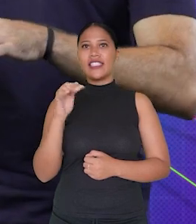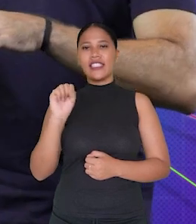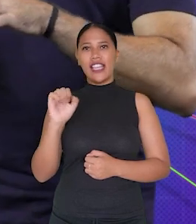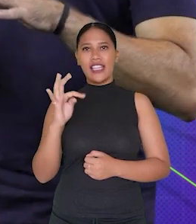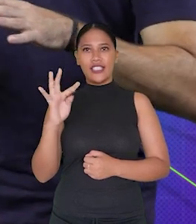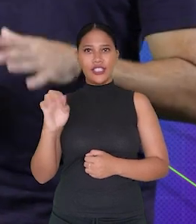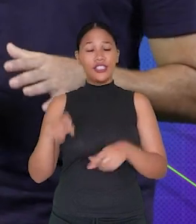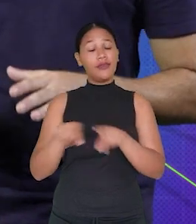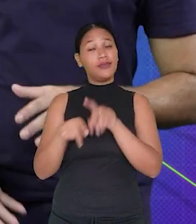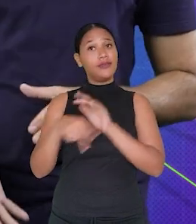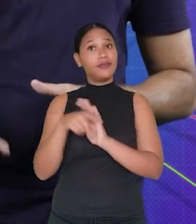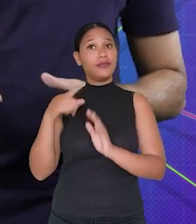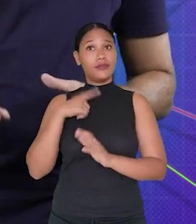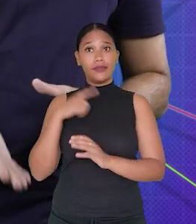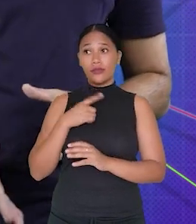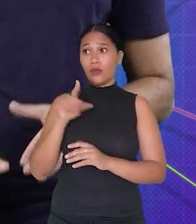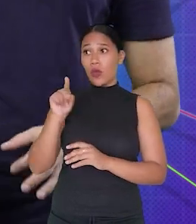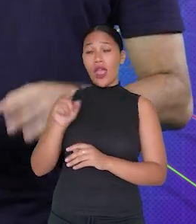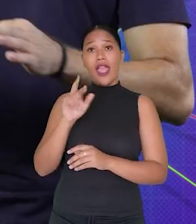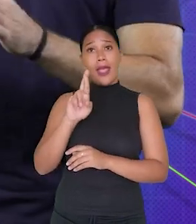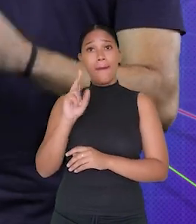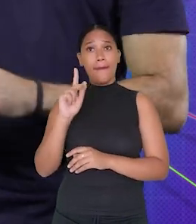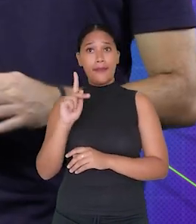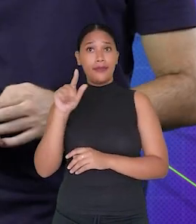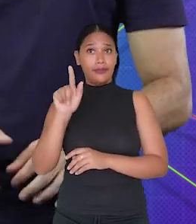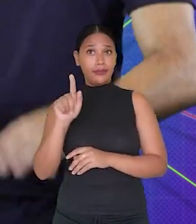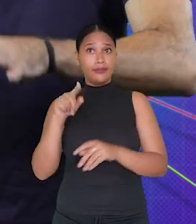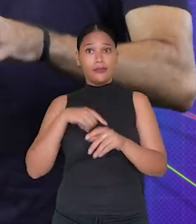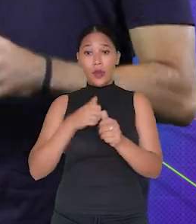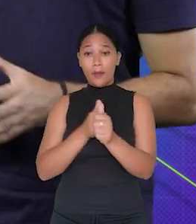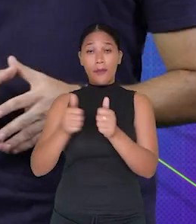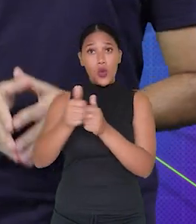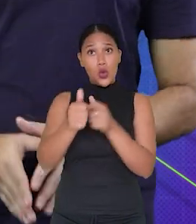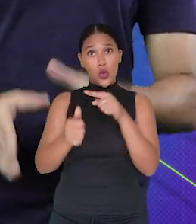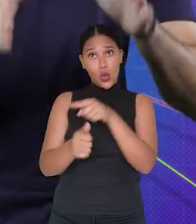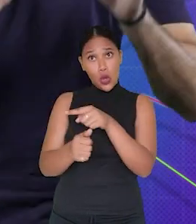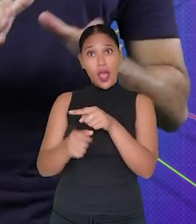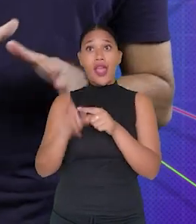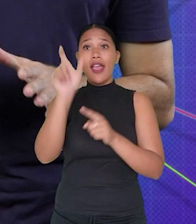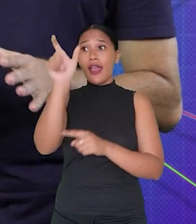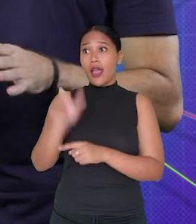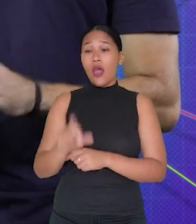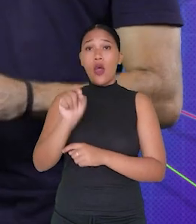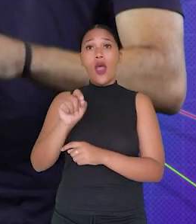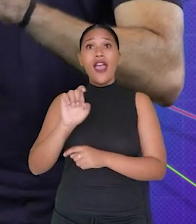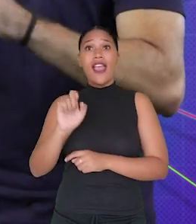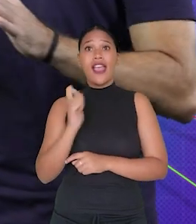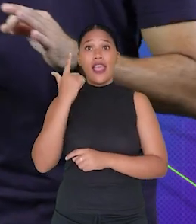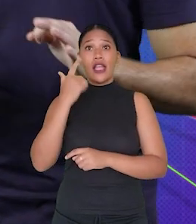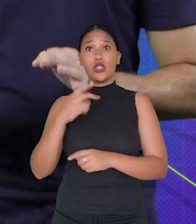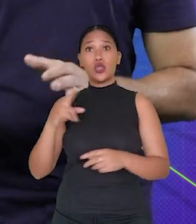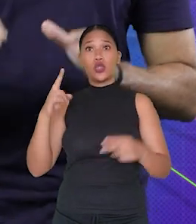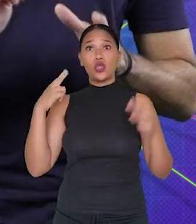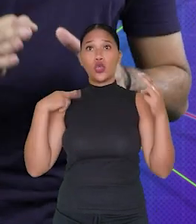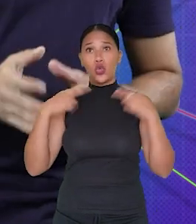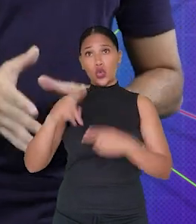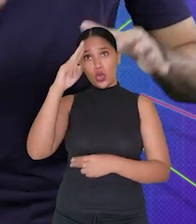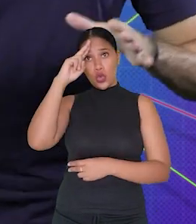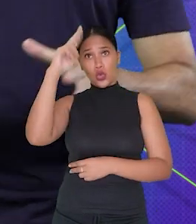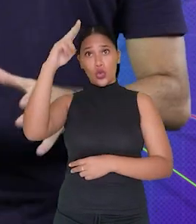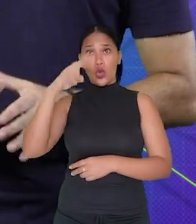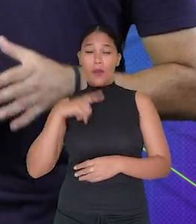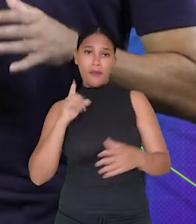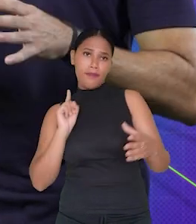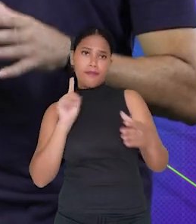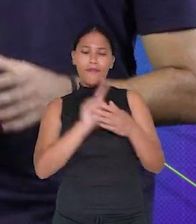famoso por sua história épica e sua jornada do herói bem definida. O personagem principal, Claude Strife é um ex-soldado da Shinra que